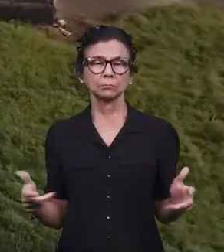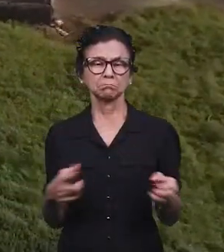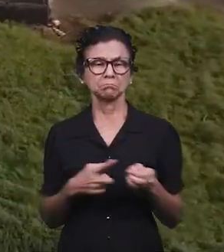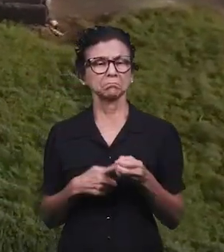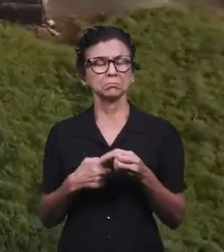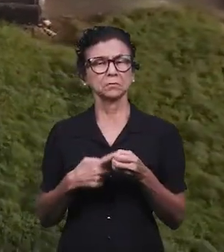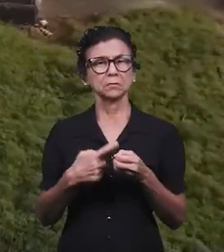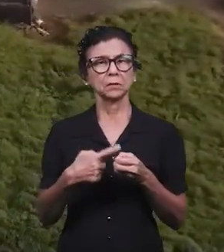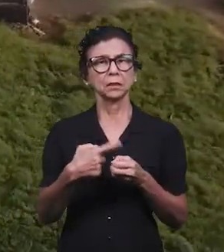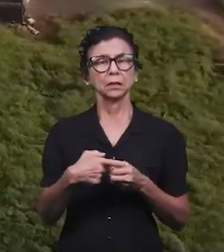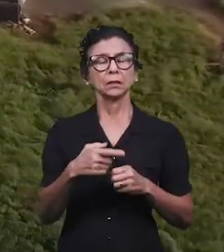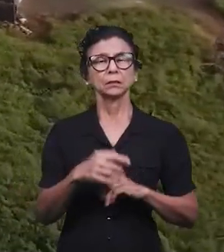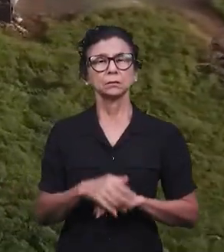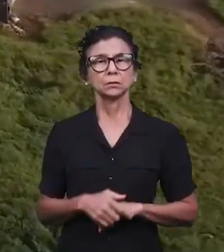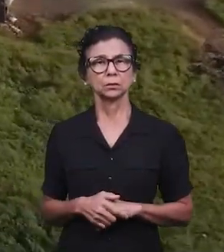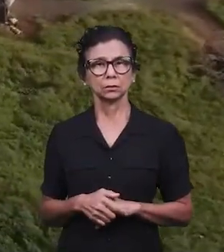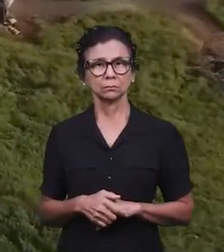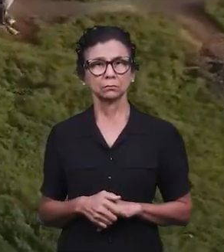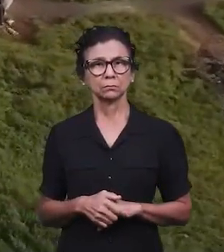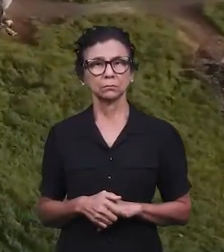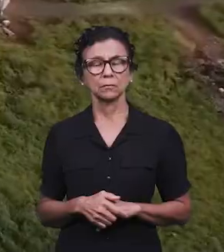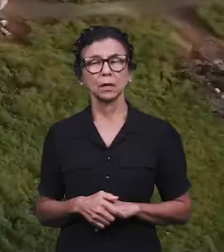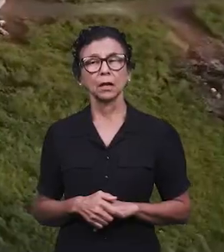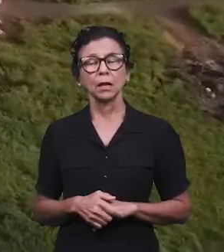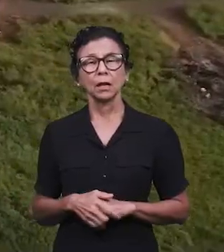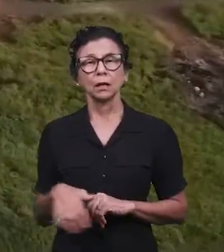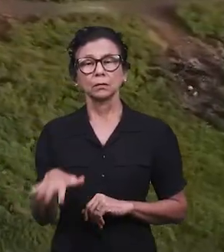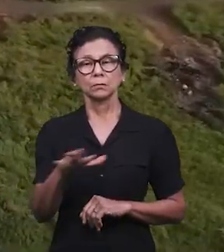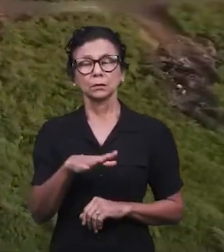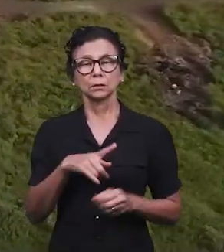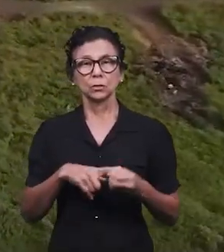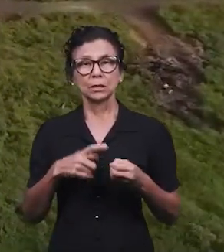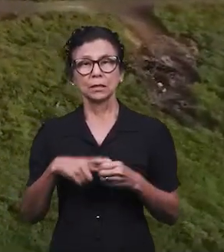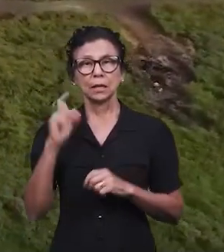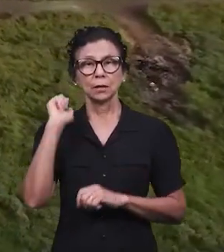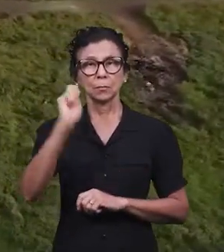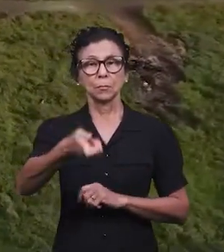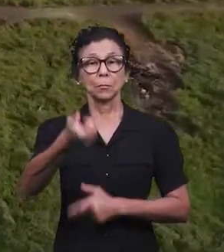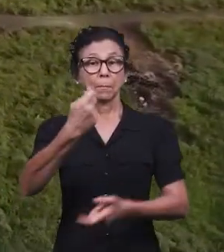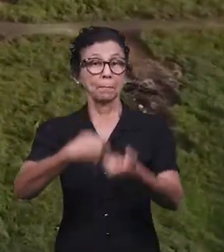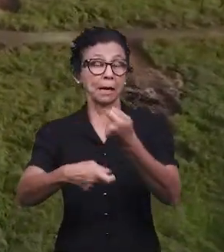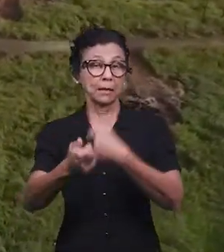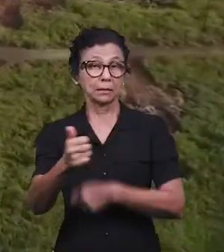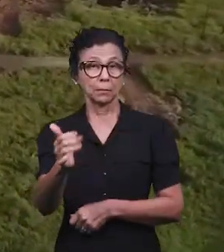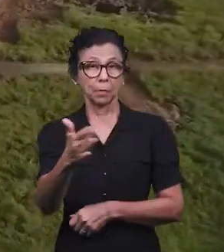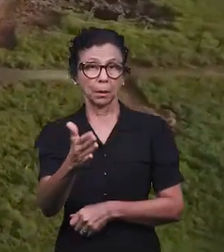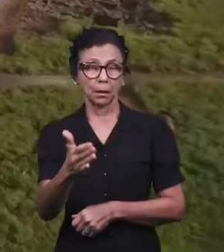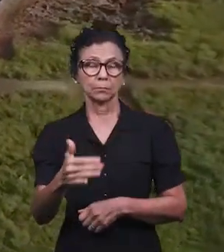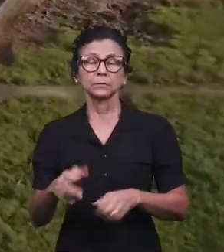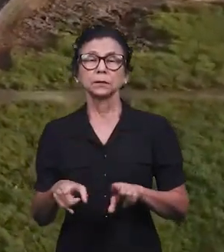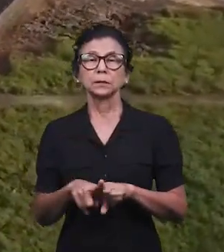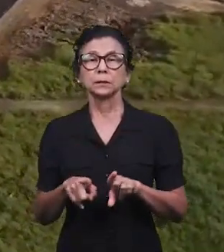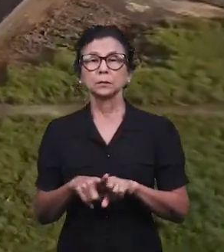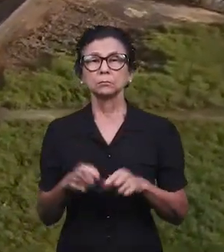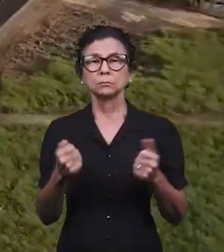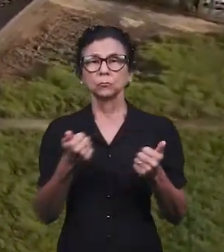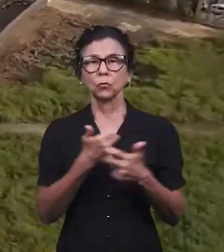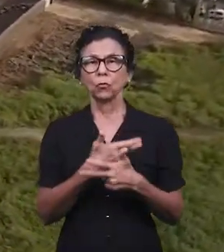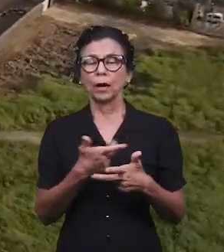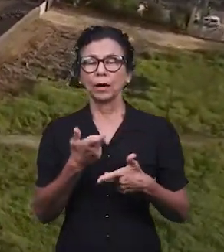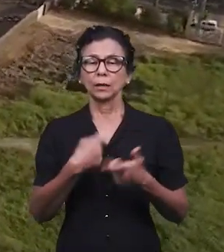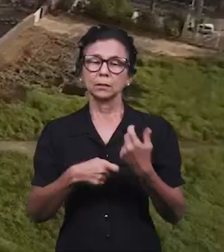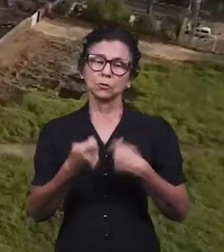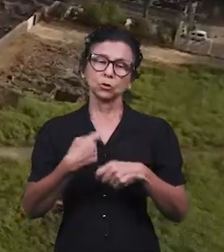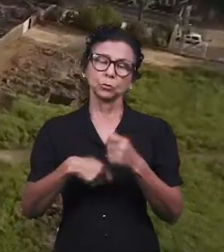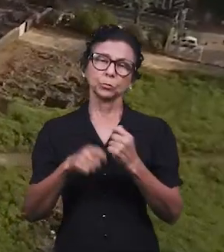cidade? Era uma cidade de pesca e de comércio. que nós já colocamos aqui de